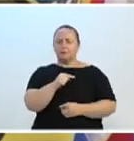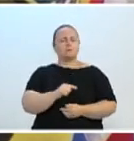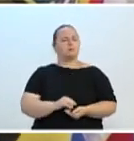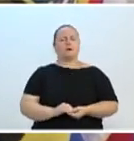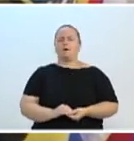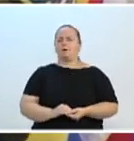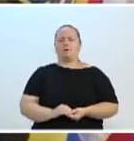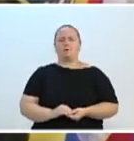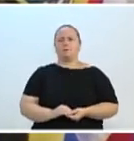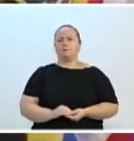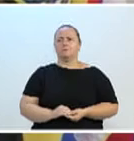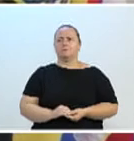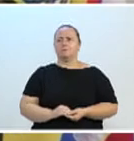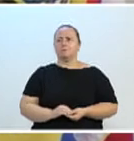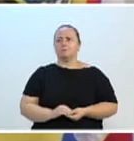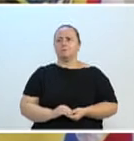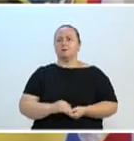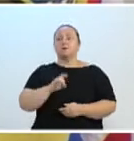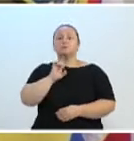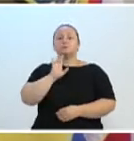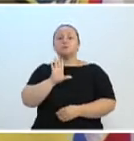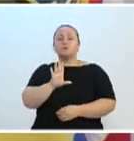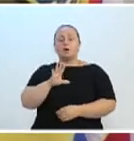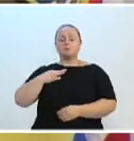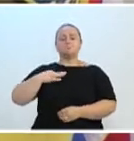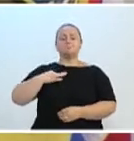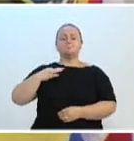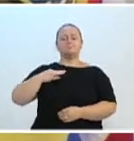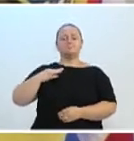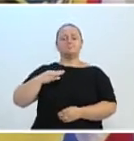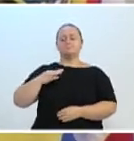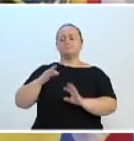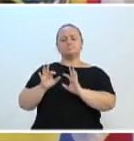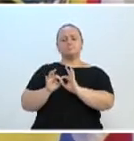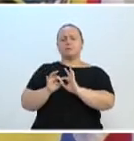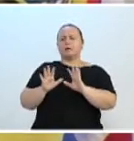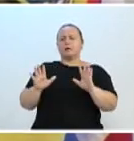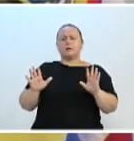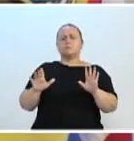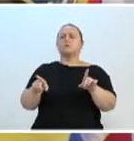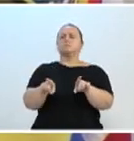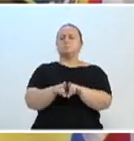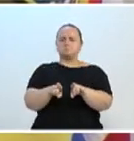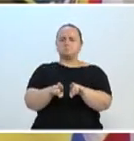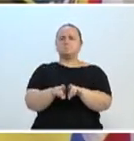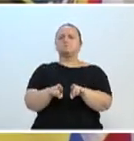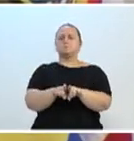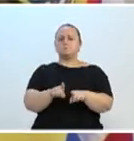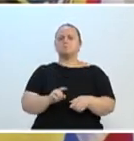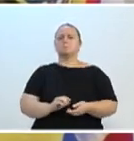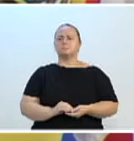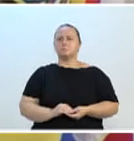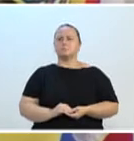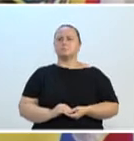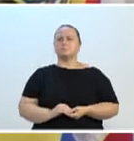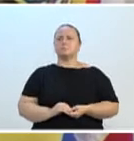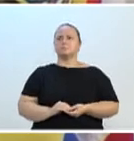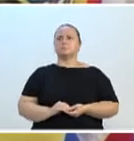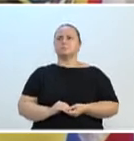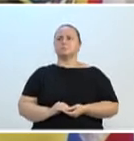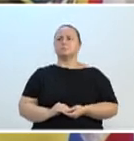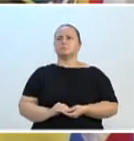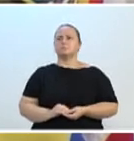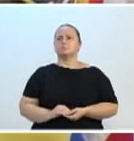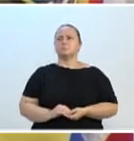1 apenas estou aqui me colocando à disposição também dos colegas vereadores para